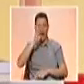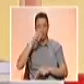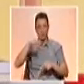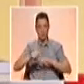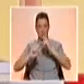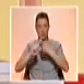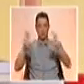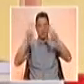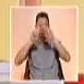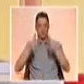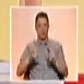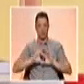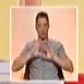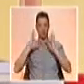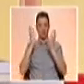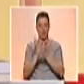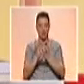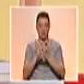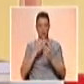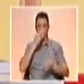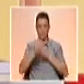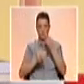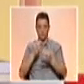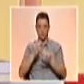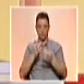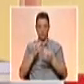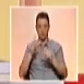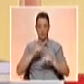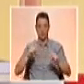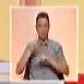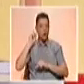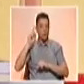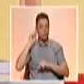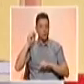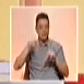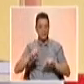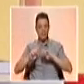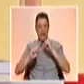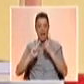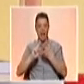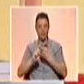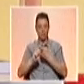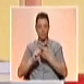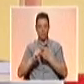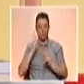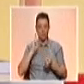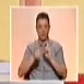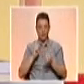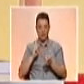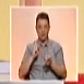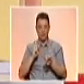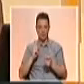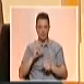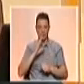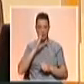Internacional. De uma forma geral, na comunicação social não se tem falado muito. Qual é a importância deste ano e o que é que se pretende com ele em concreto?